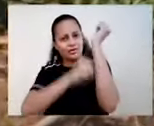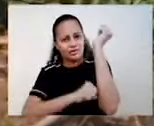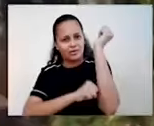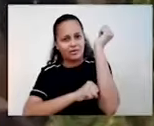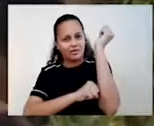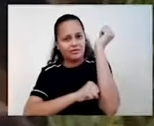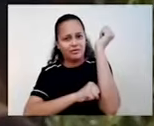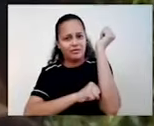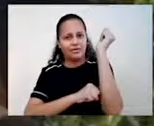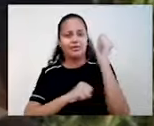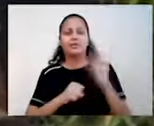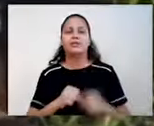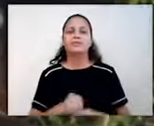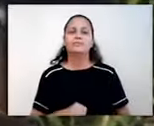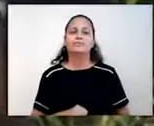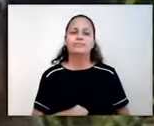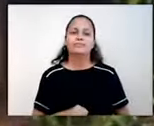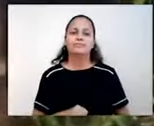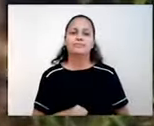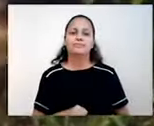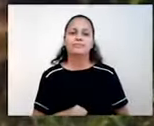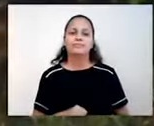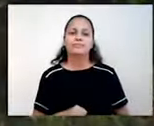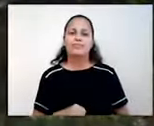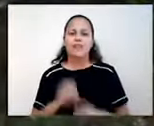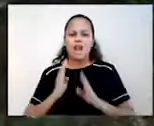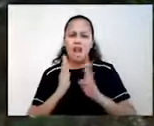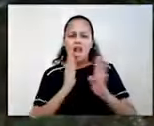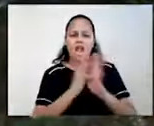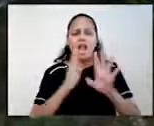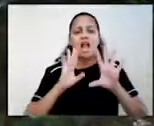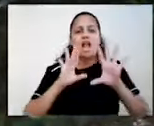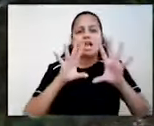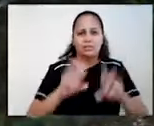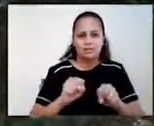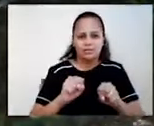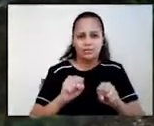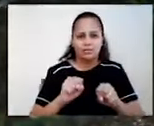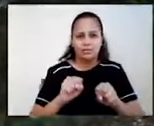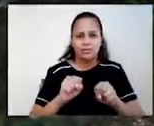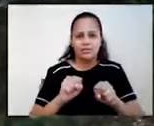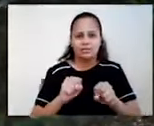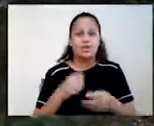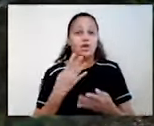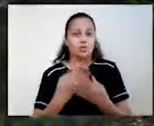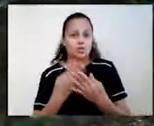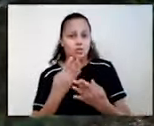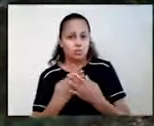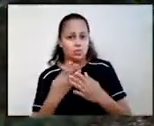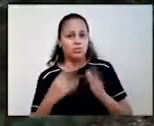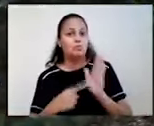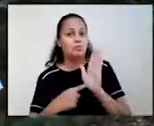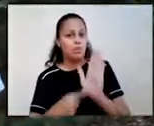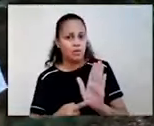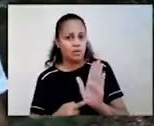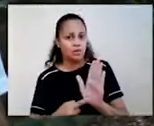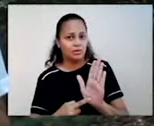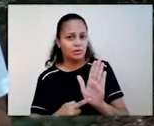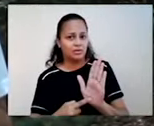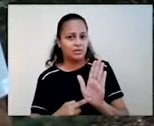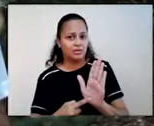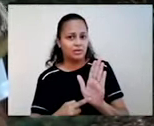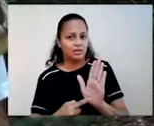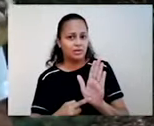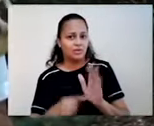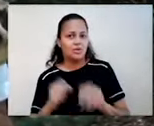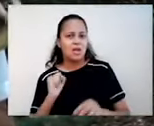e arranham troncos de árvores. São grandes caçadoras. Estudos mostram que esse predador abate